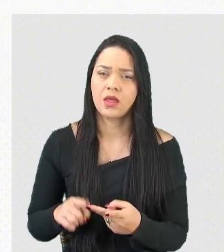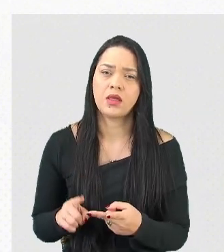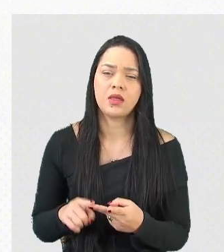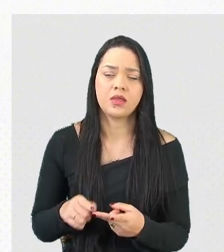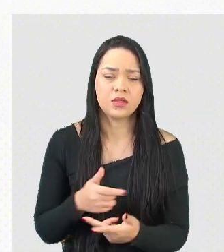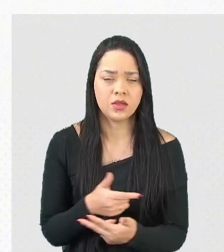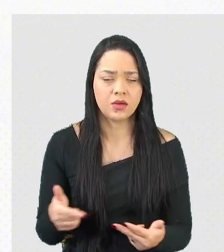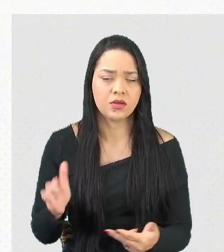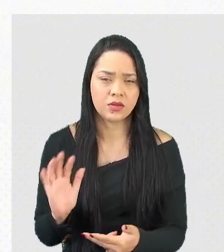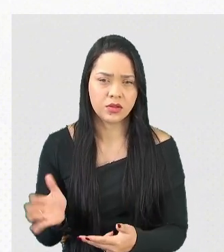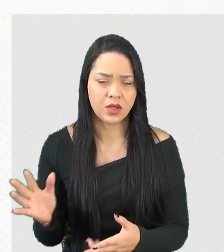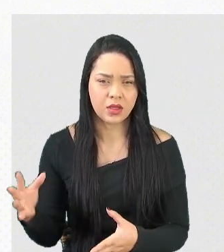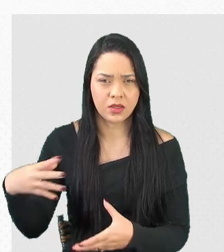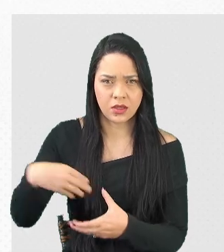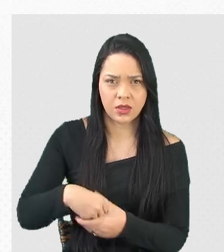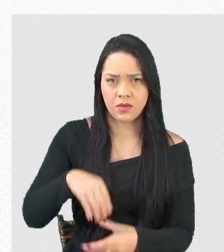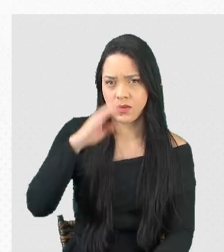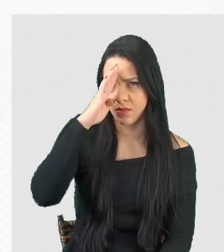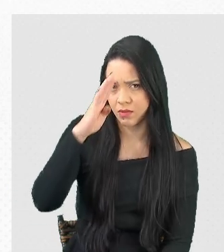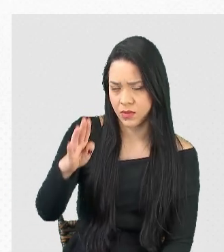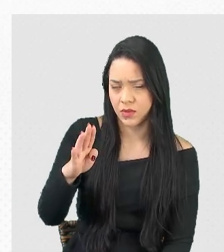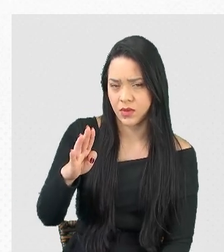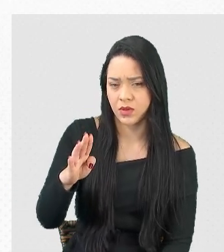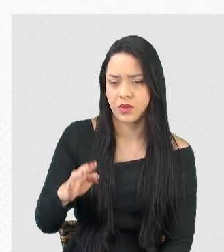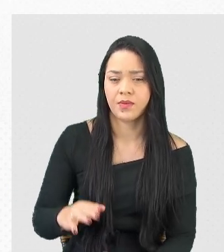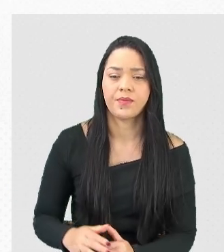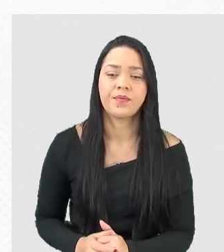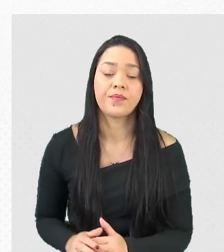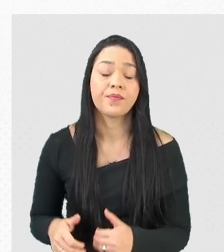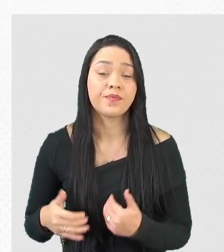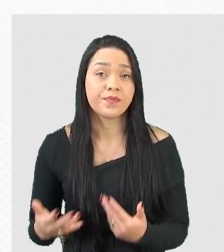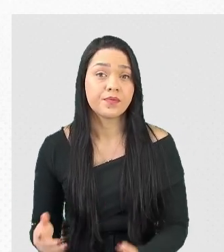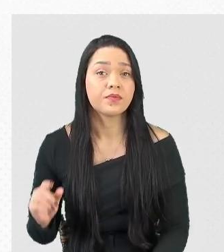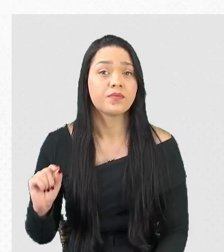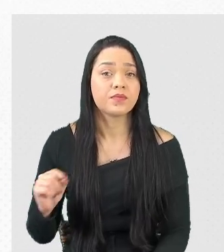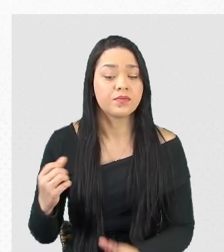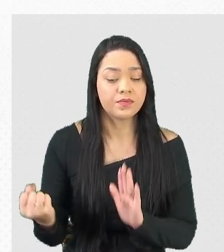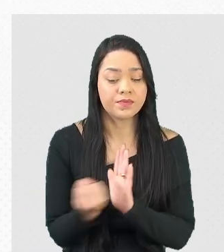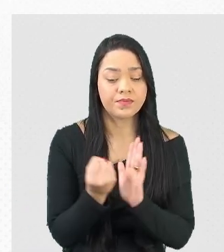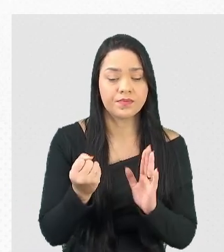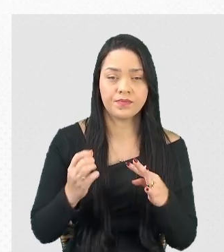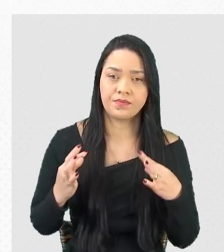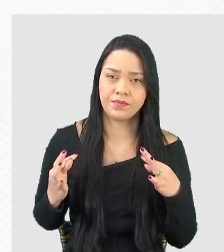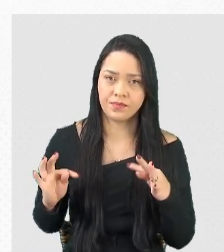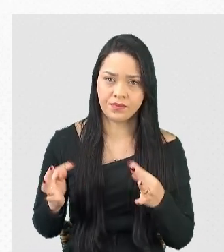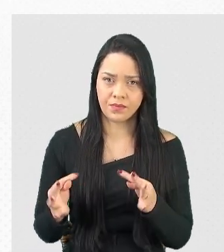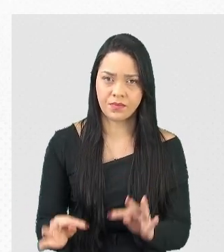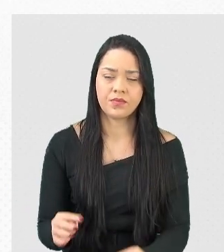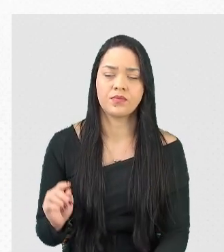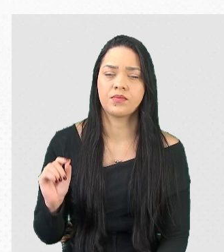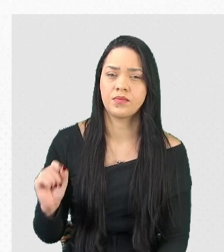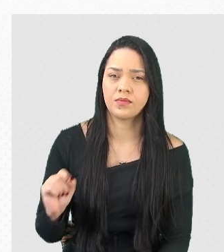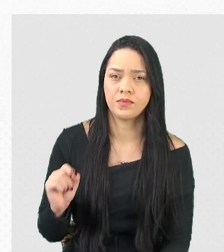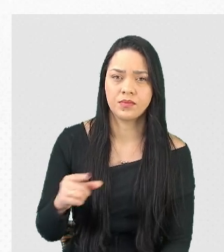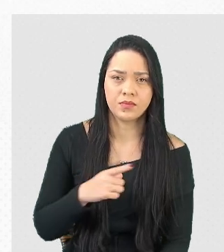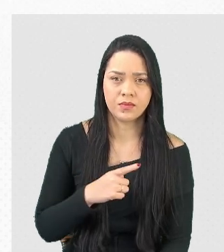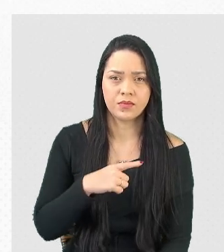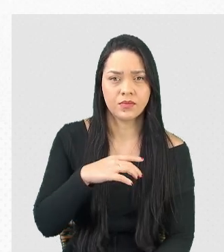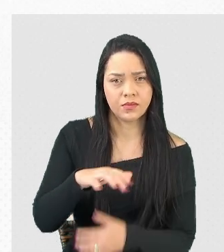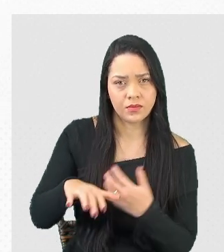são marcos tecnológicos que fizeram com que a Revolução então, Industrial eclodisse e ela tivesse essa força, né, que tem